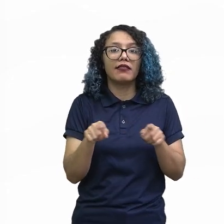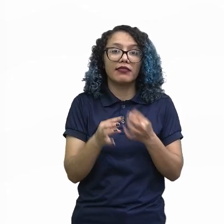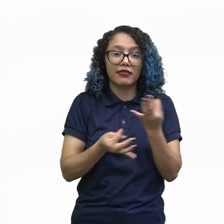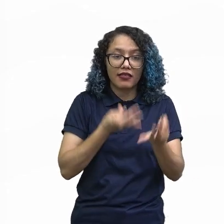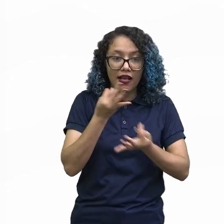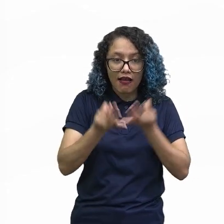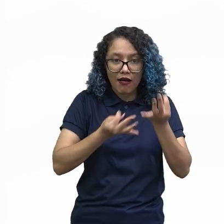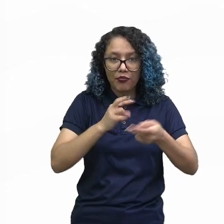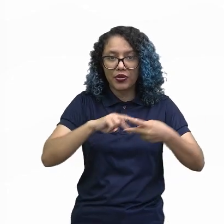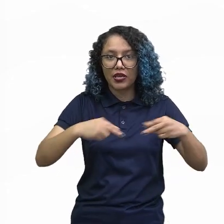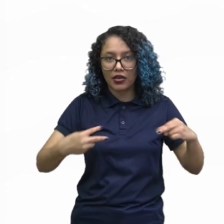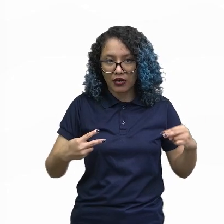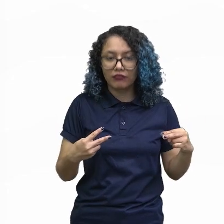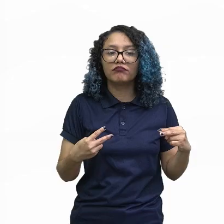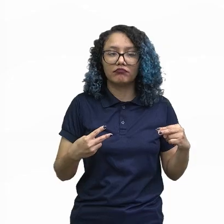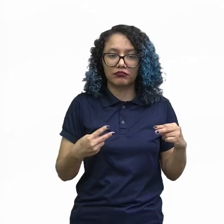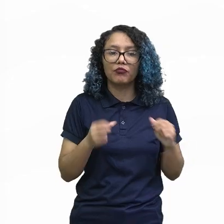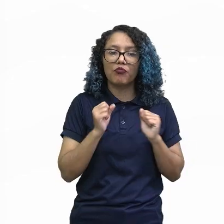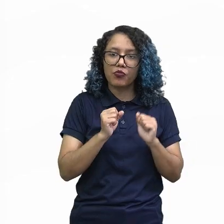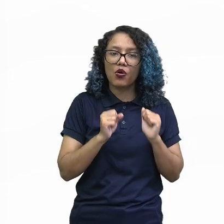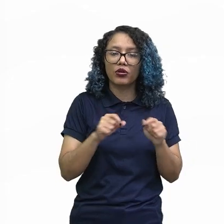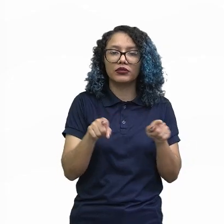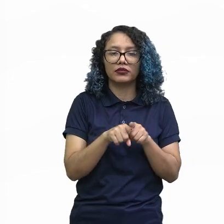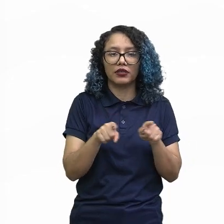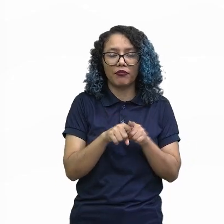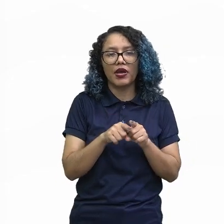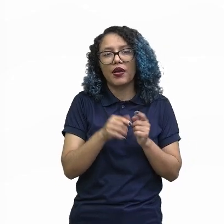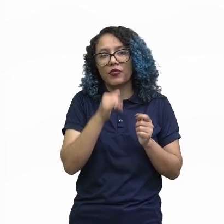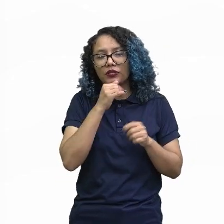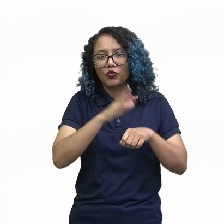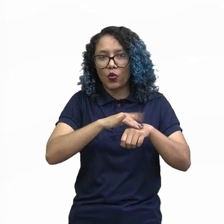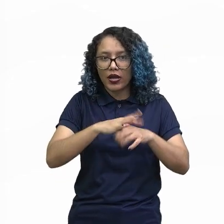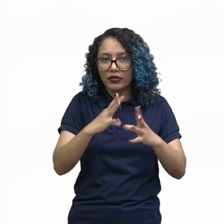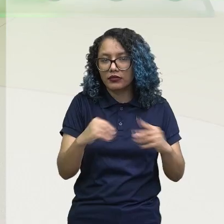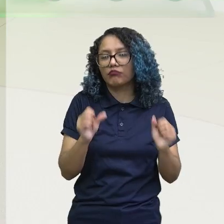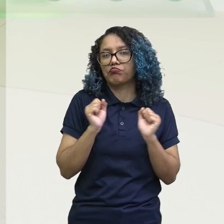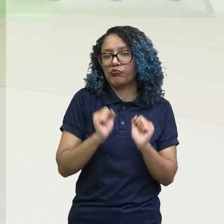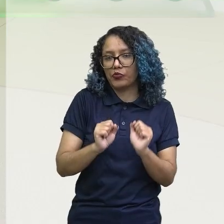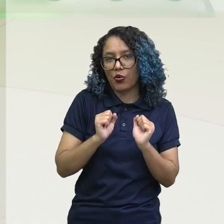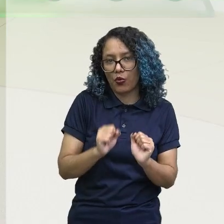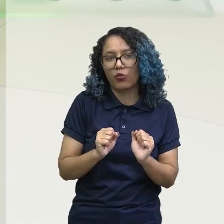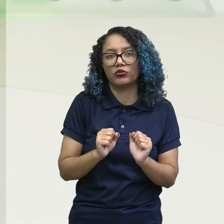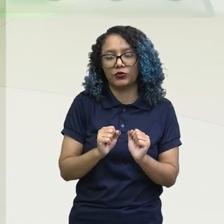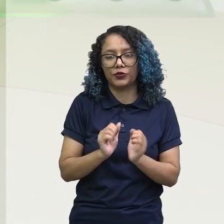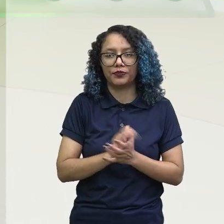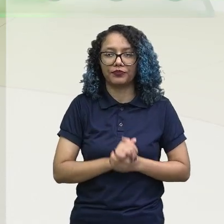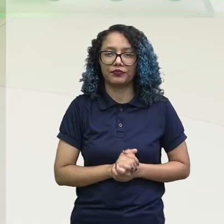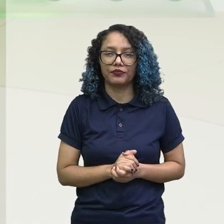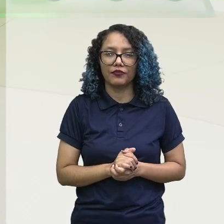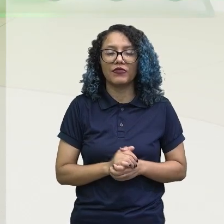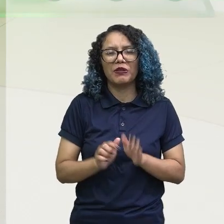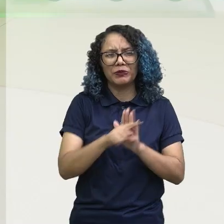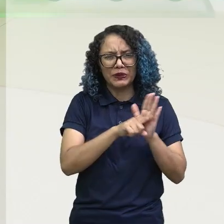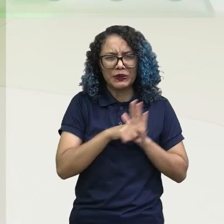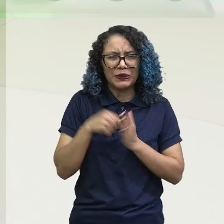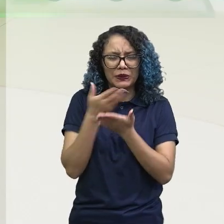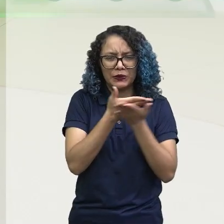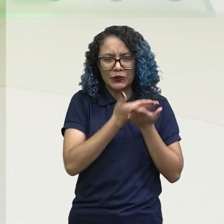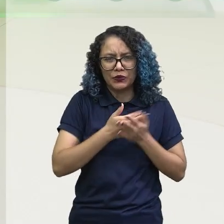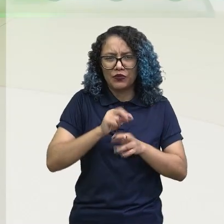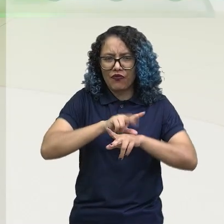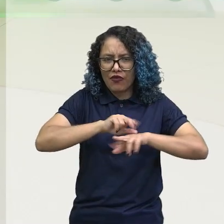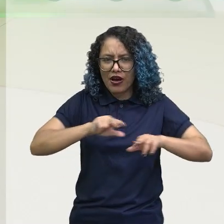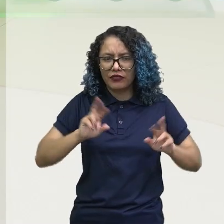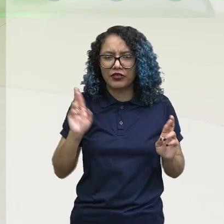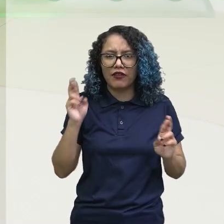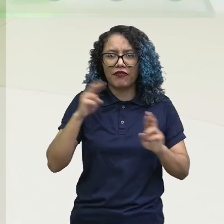ali que pode ser utilizada ali na cura de algumas doenças, né? Então, a gente tem ali essas pesquisas, esses estudos